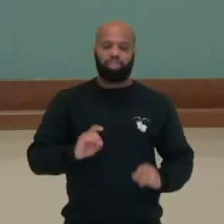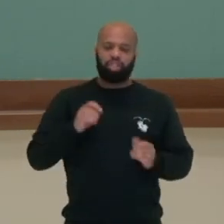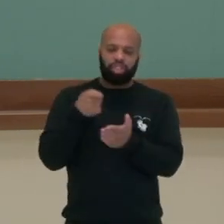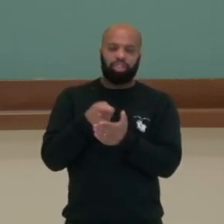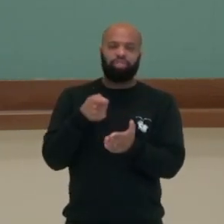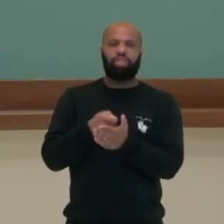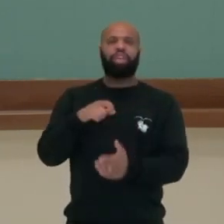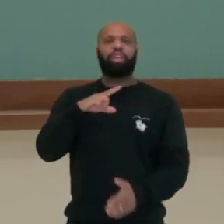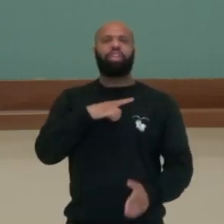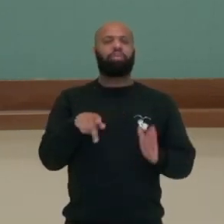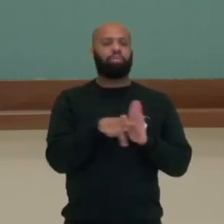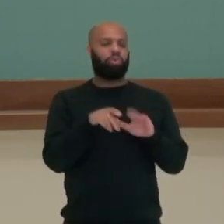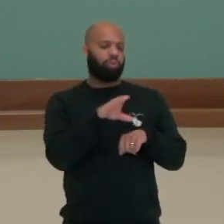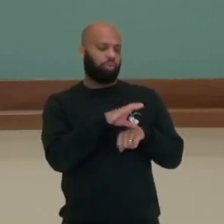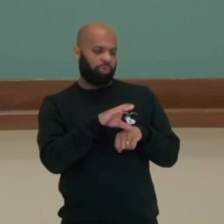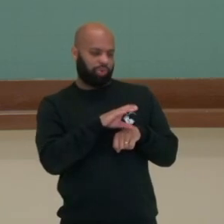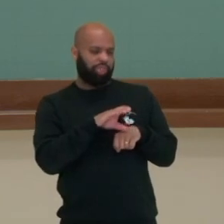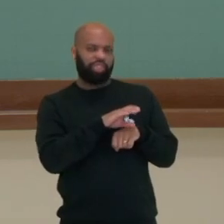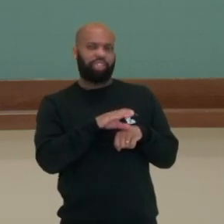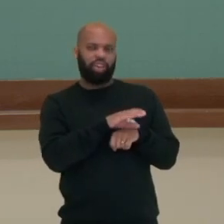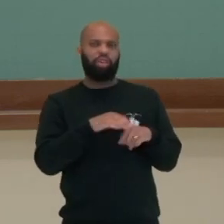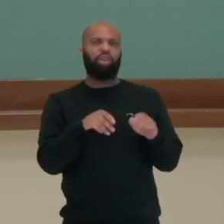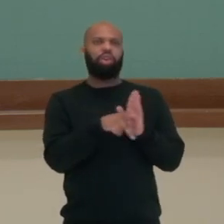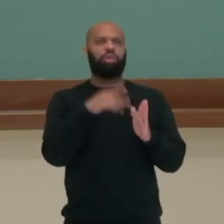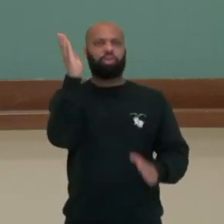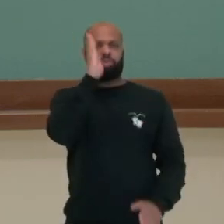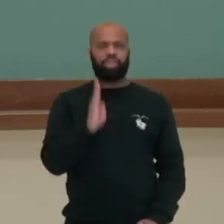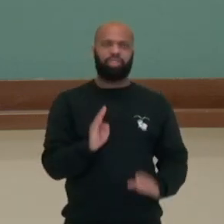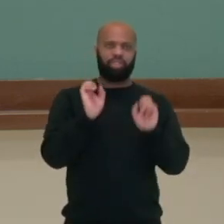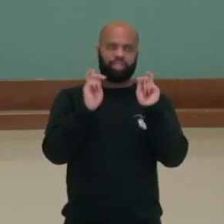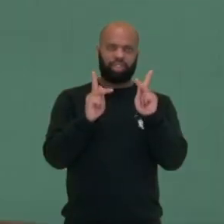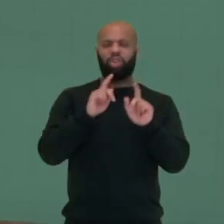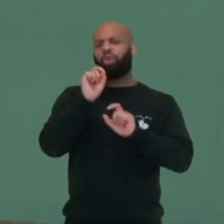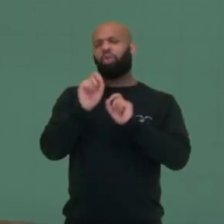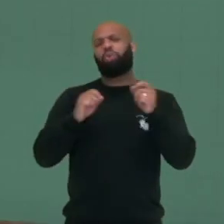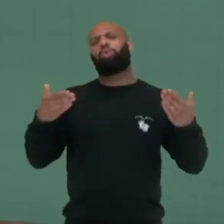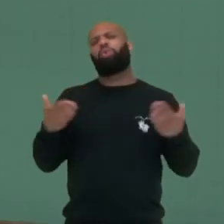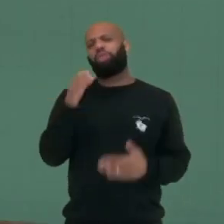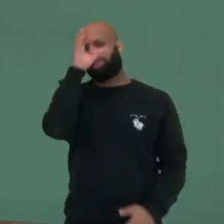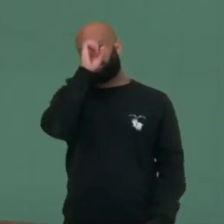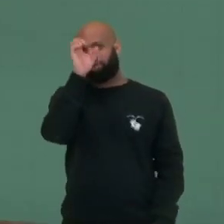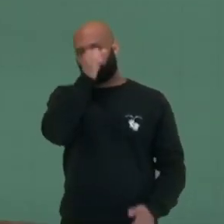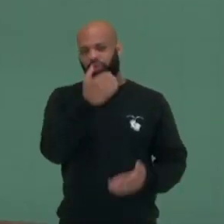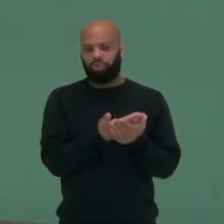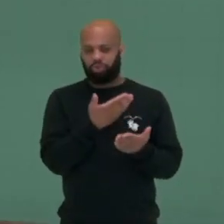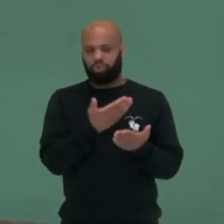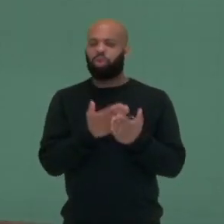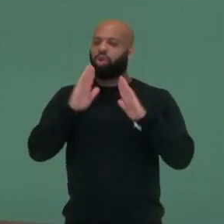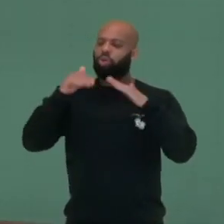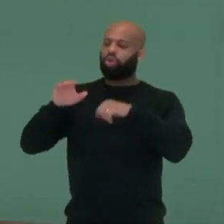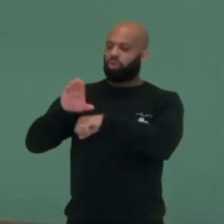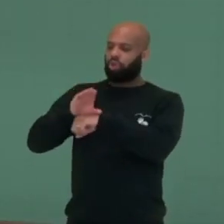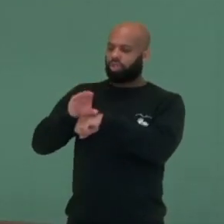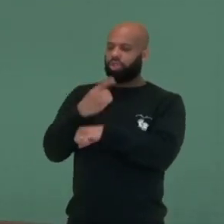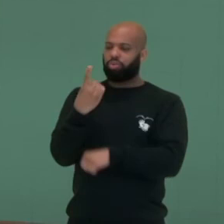presentes na Constituição do Brasil. E o que nós vimos nessa aula? A Constituição